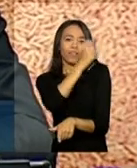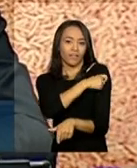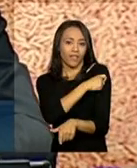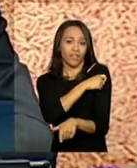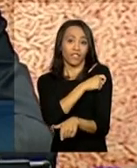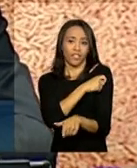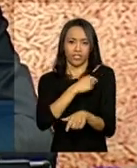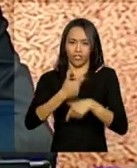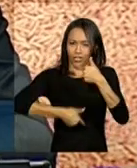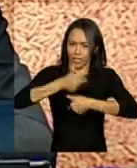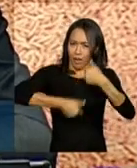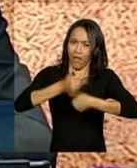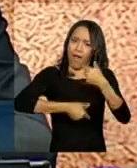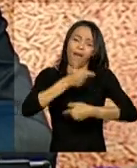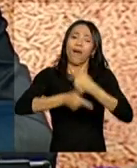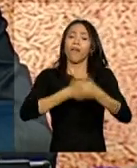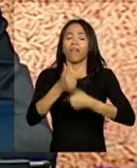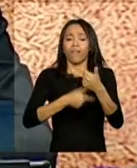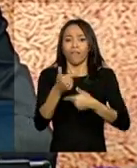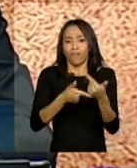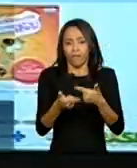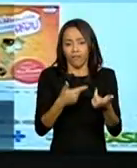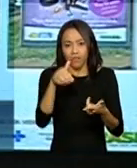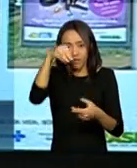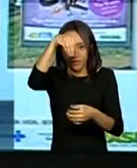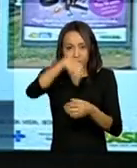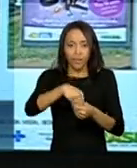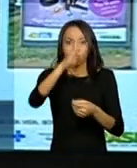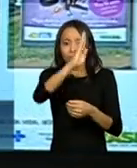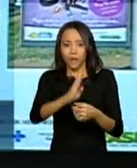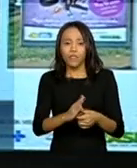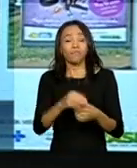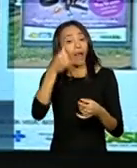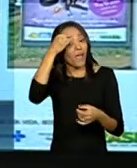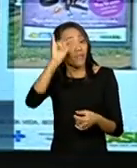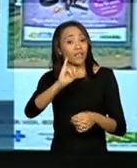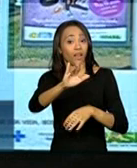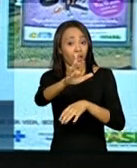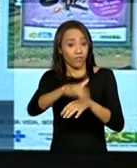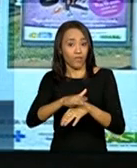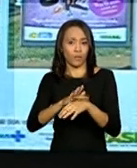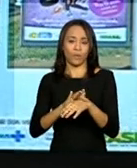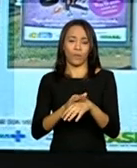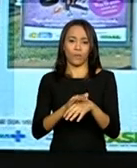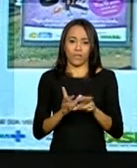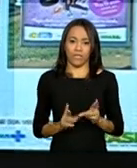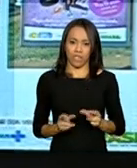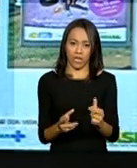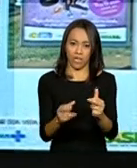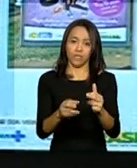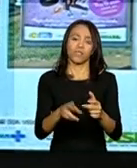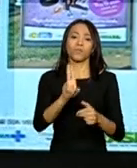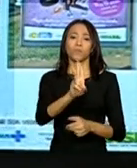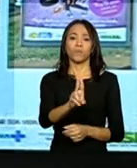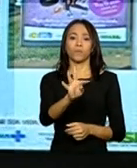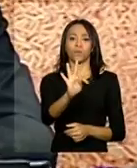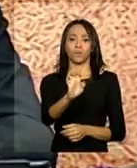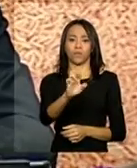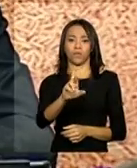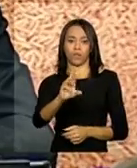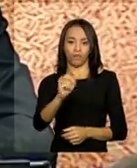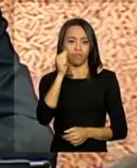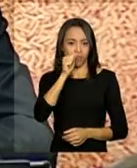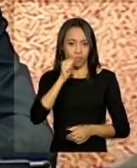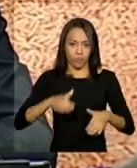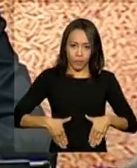todas as ações de prevenção do colo do útero no nosso país eh então terá informações tanto para adolescente quanto para as